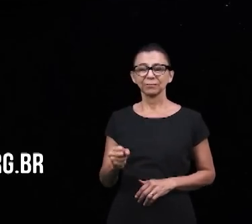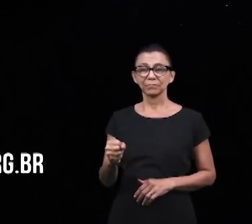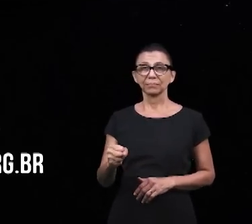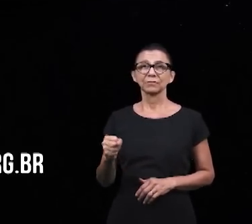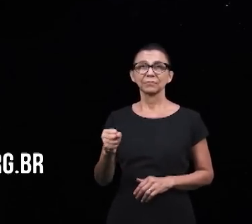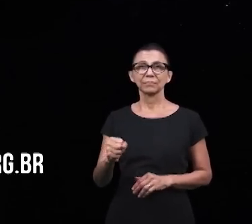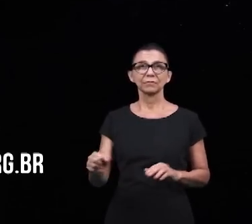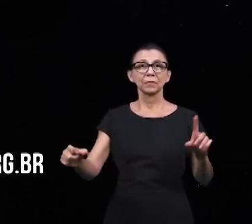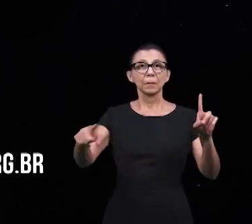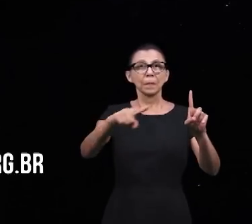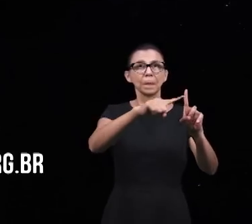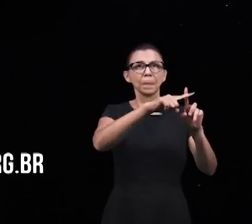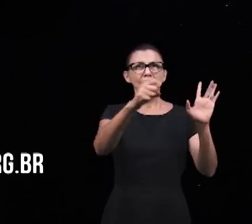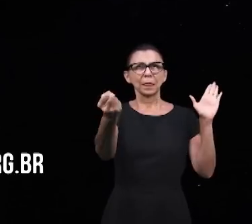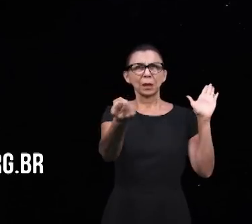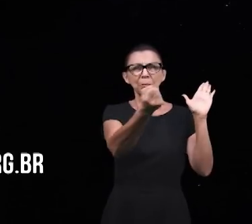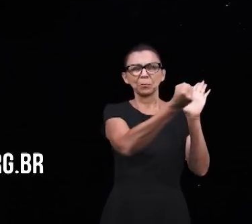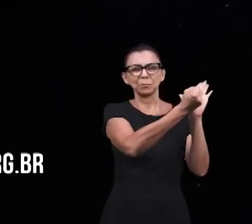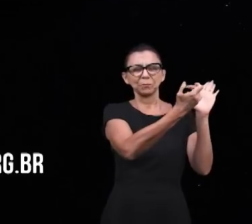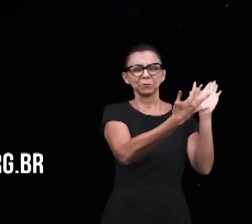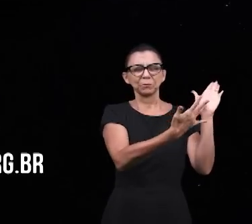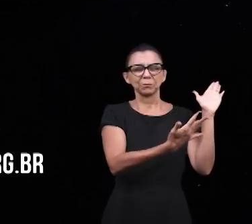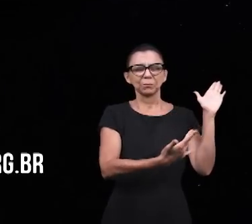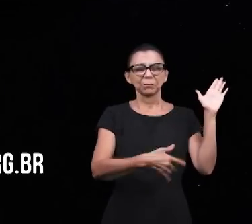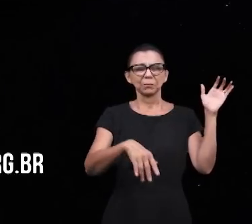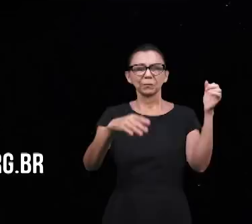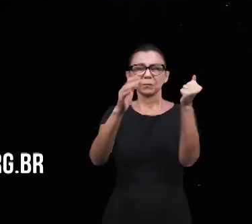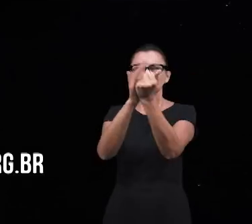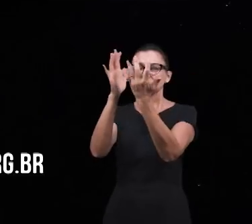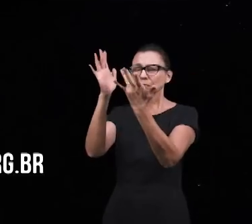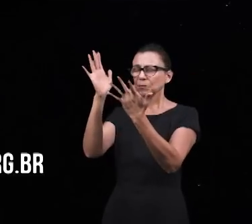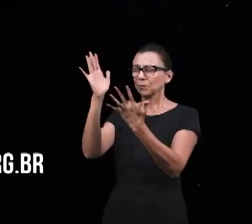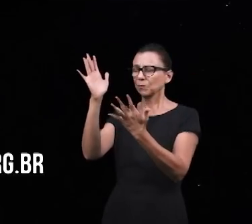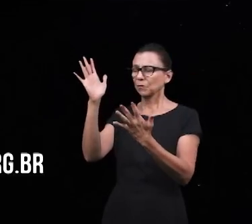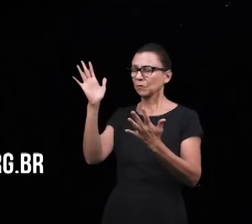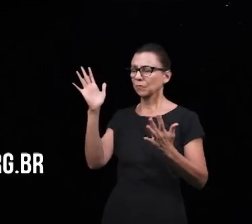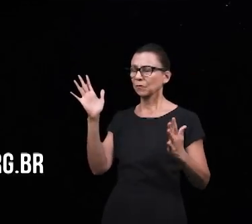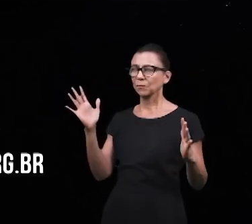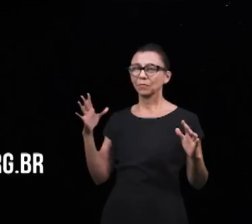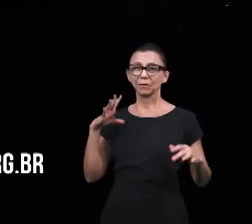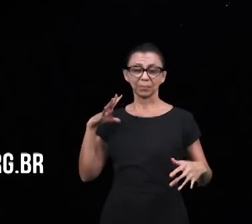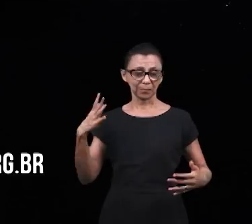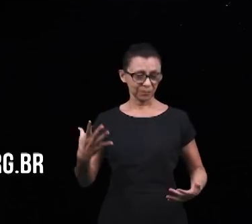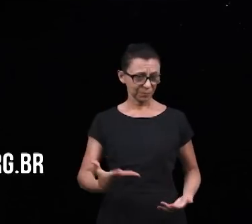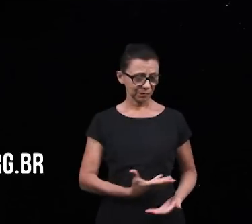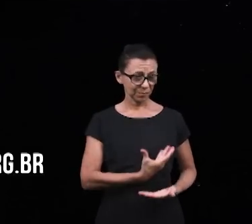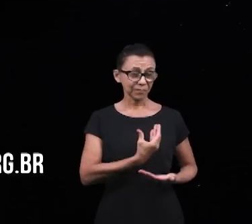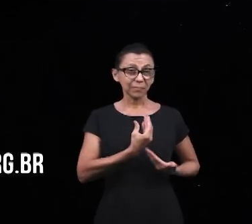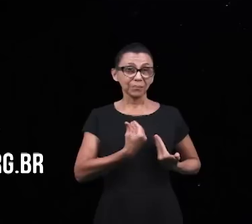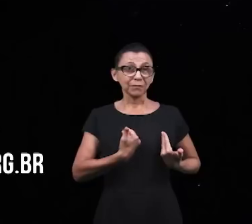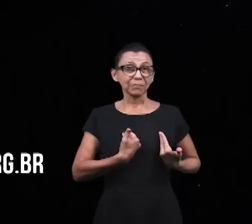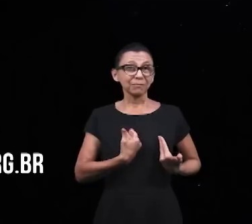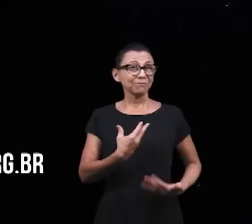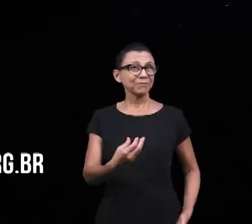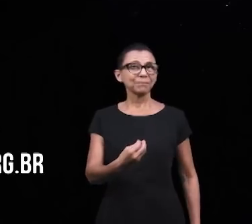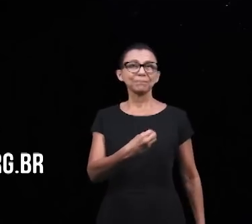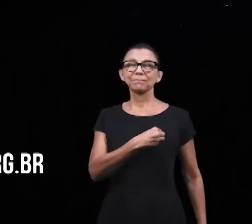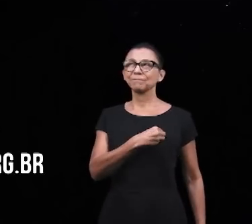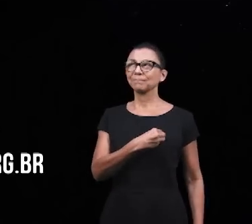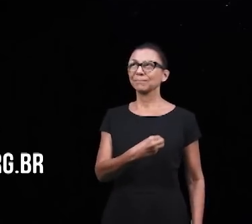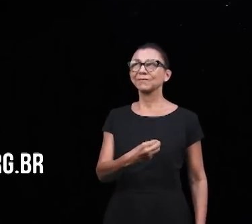cruz ferida me salvou, tão pecador. A